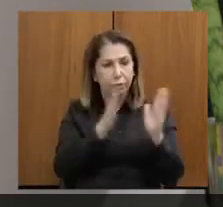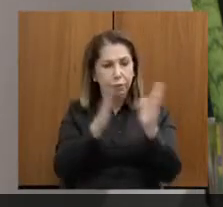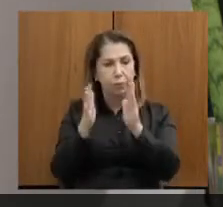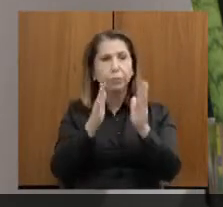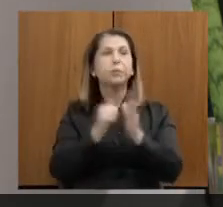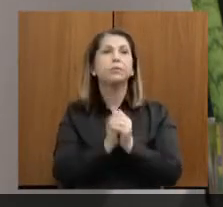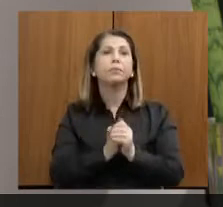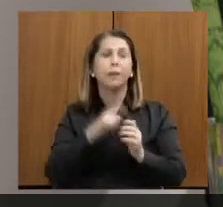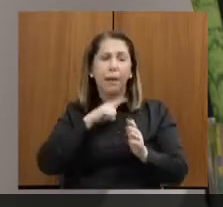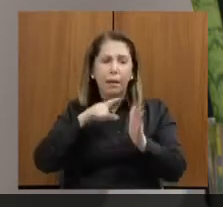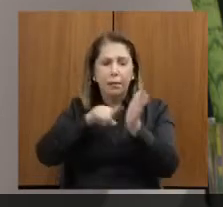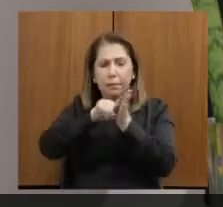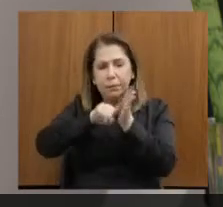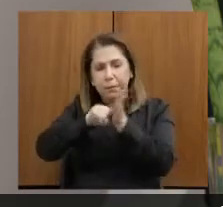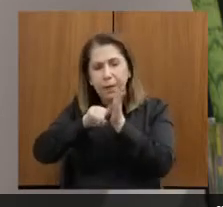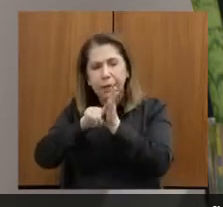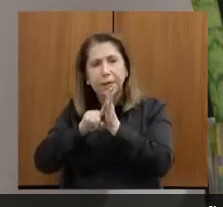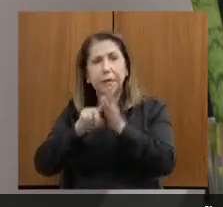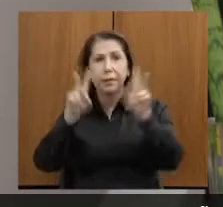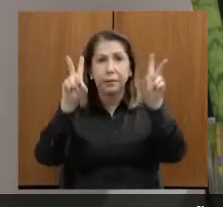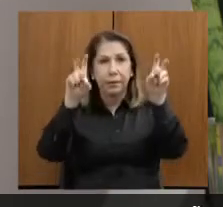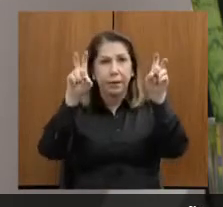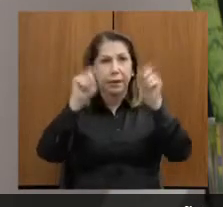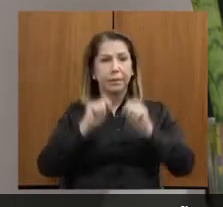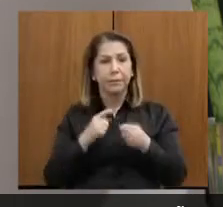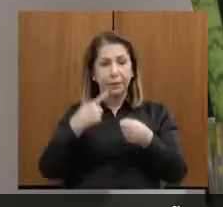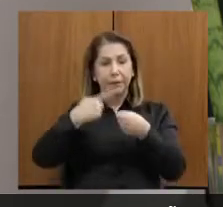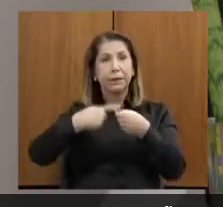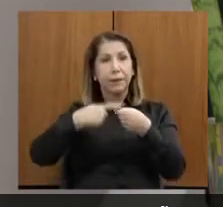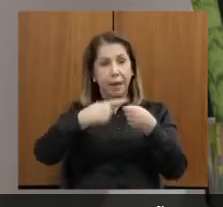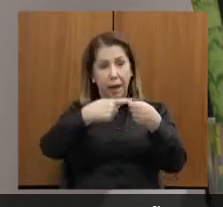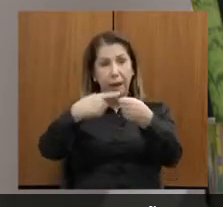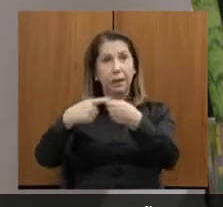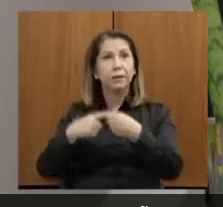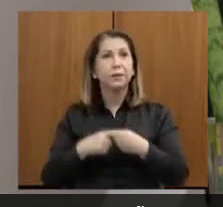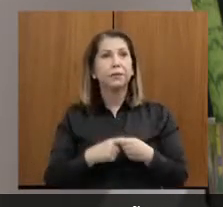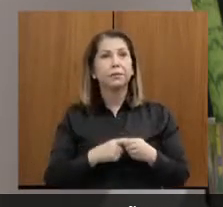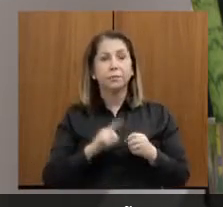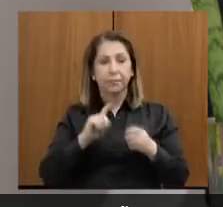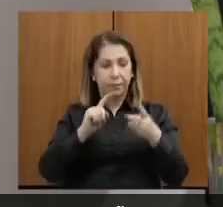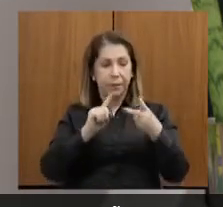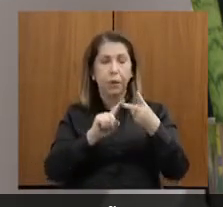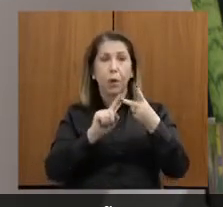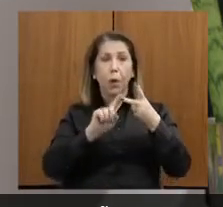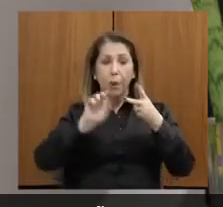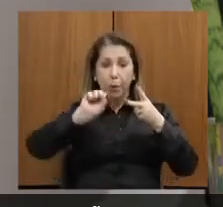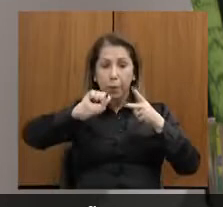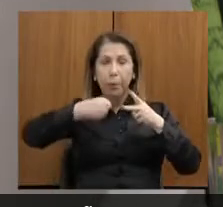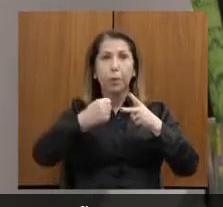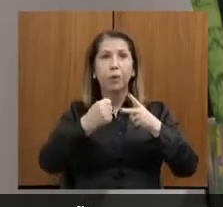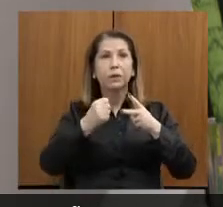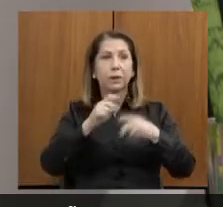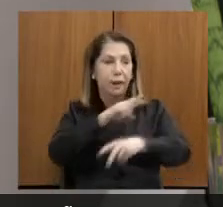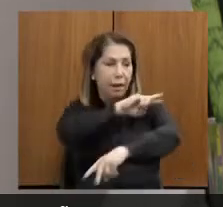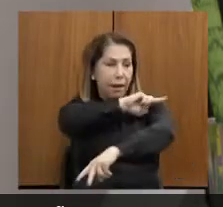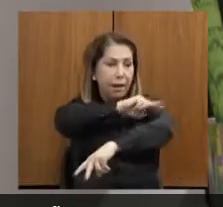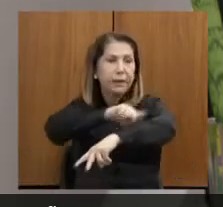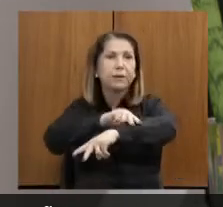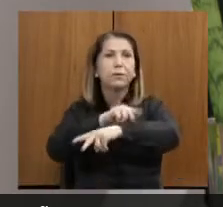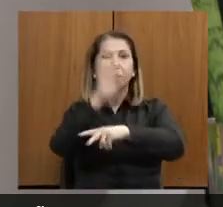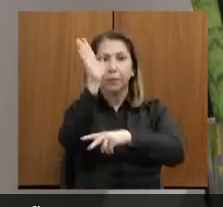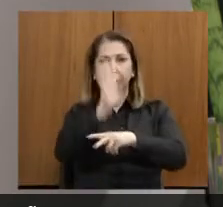realizado pesquisas que tangenciam temas como cidades pós-emancipação história do racismo no